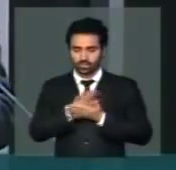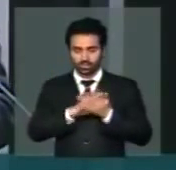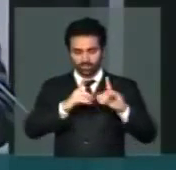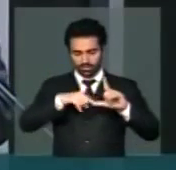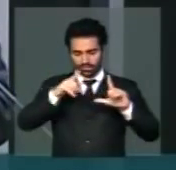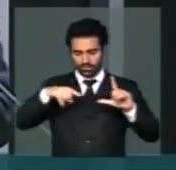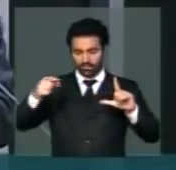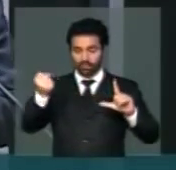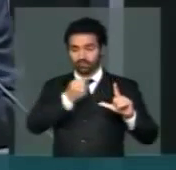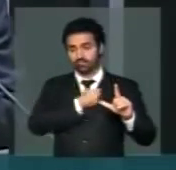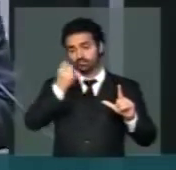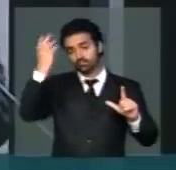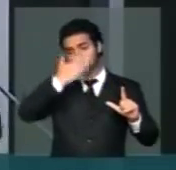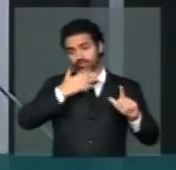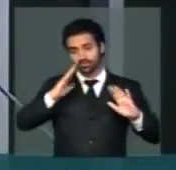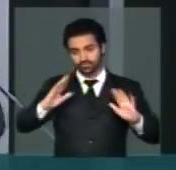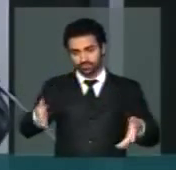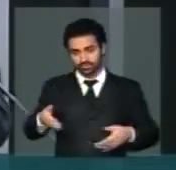reveladores.